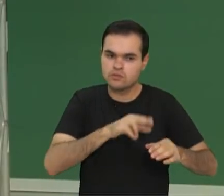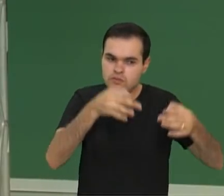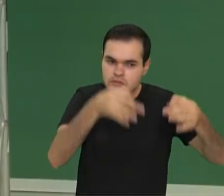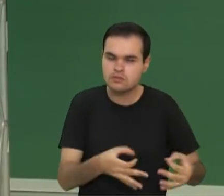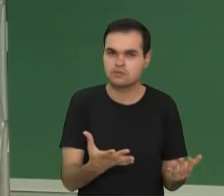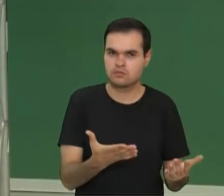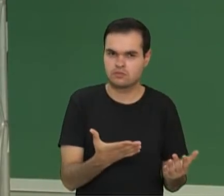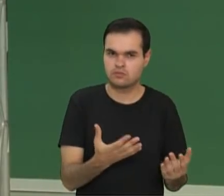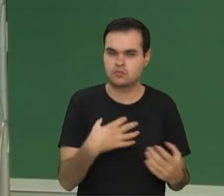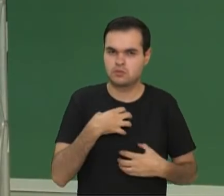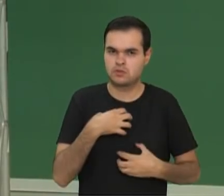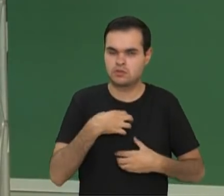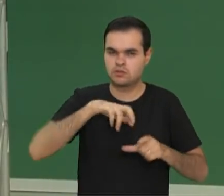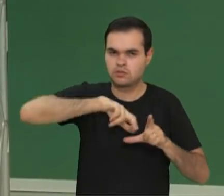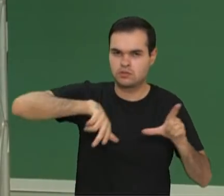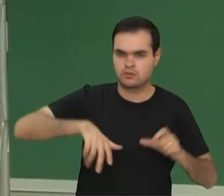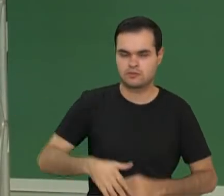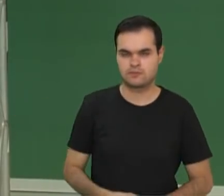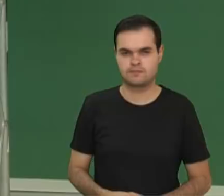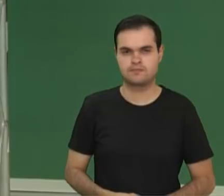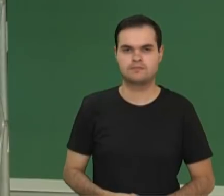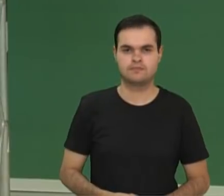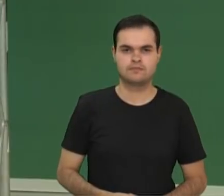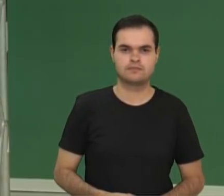das mídias, da questão da internet.